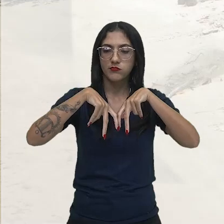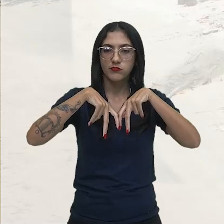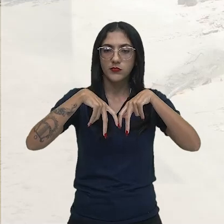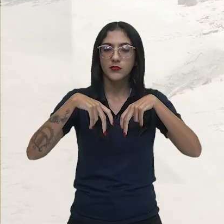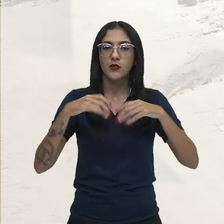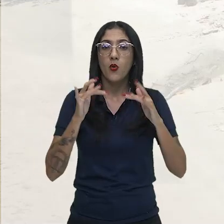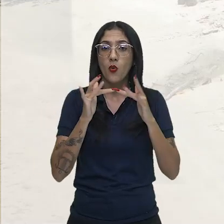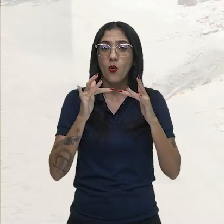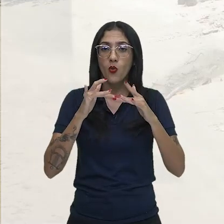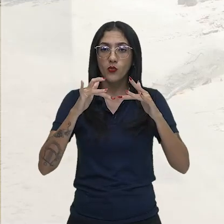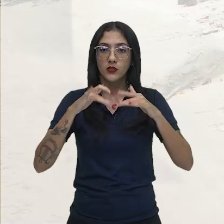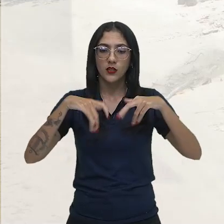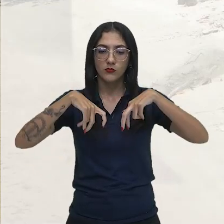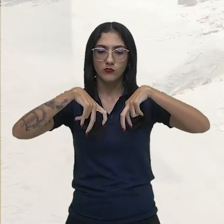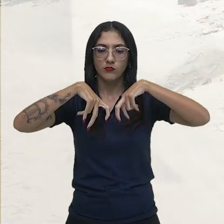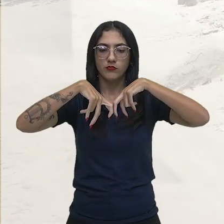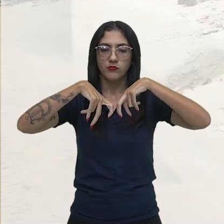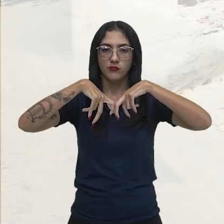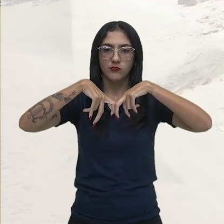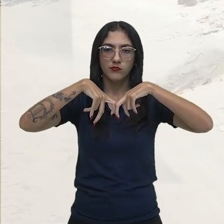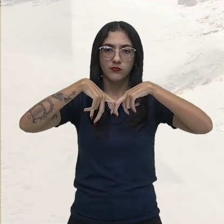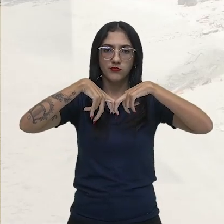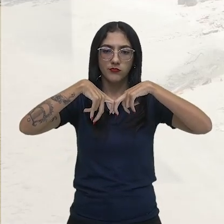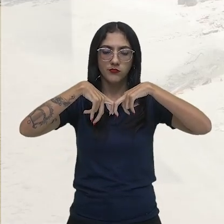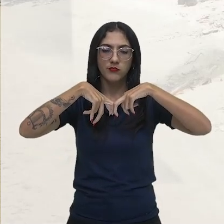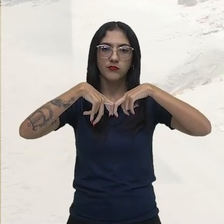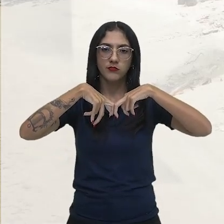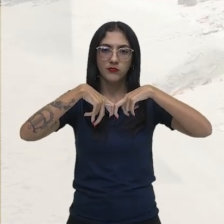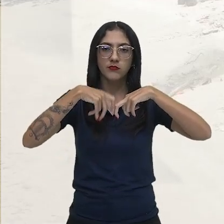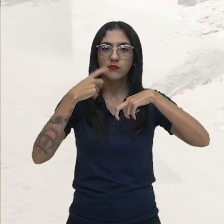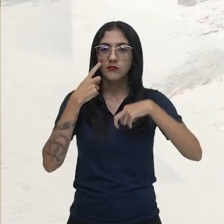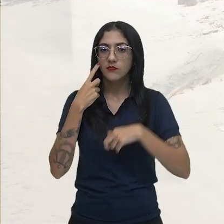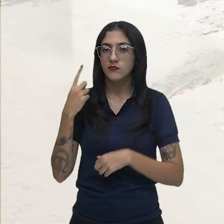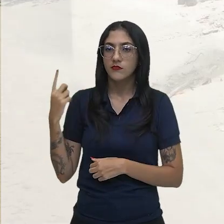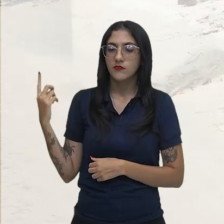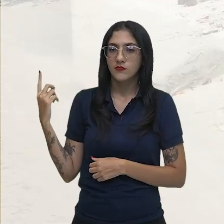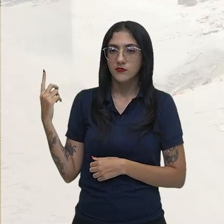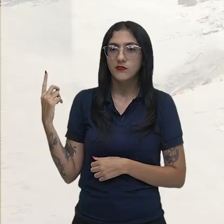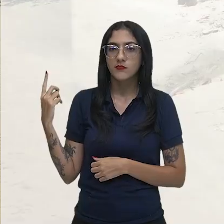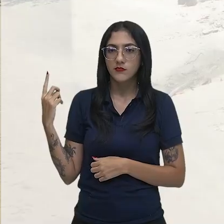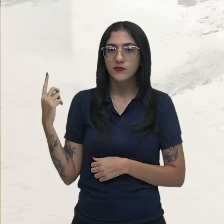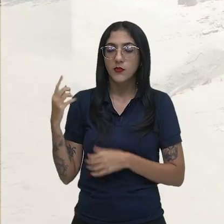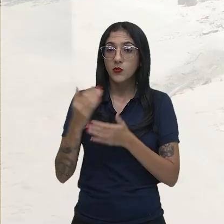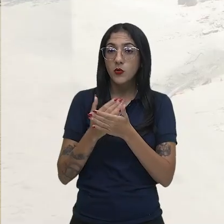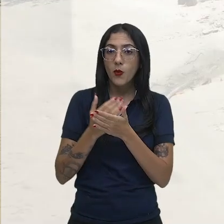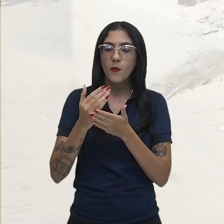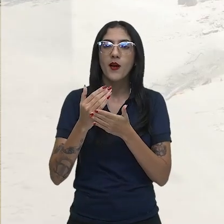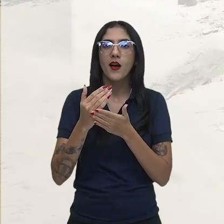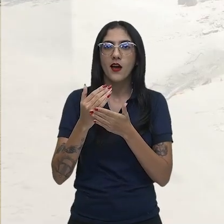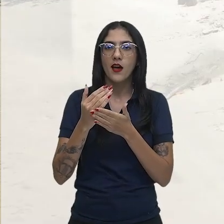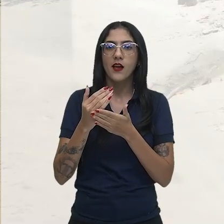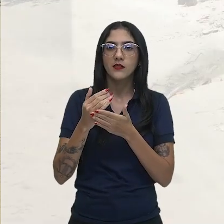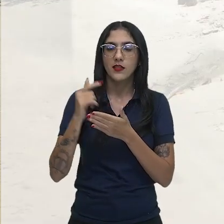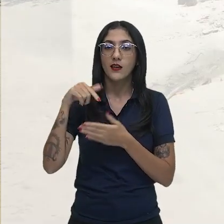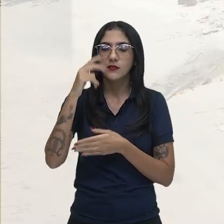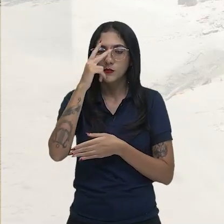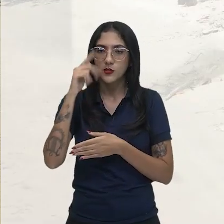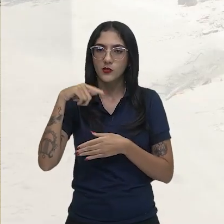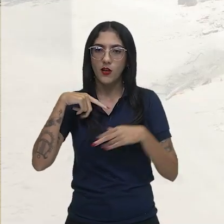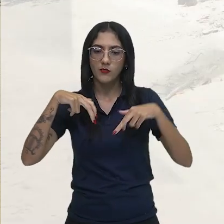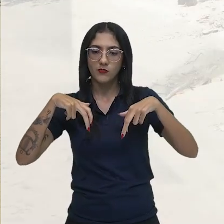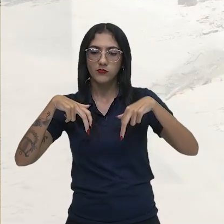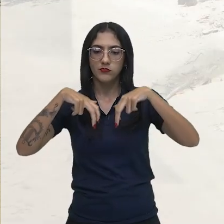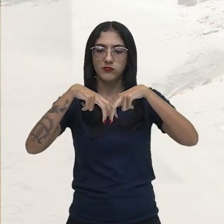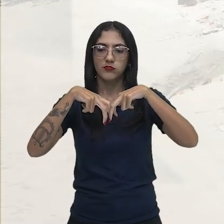ó, joelho com joelho. Lembram disso? E em certo momento, quando inicia a luta, eu aplico,